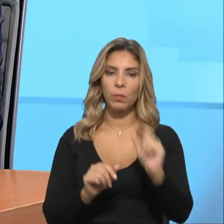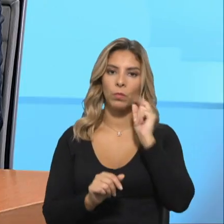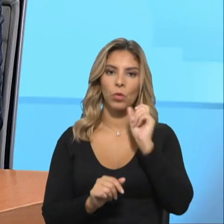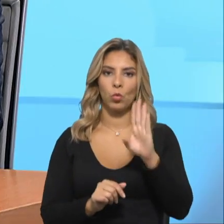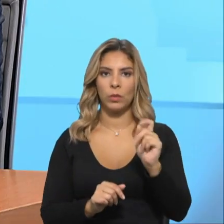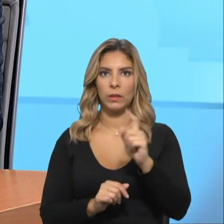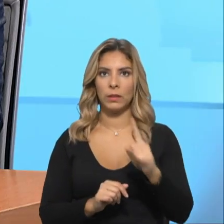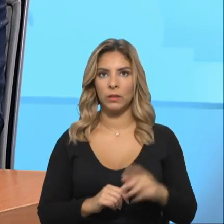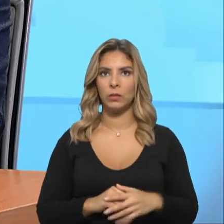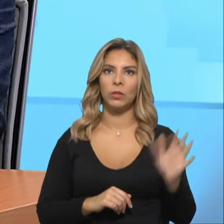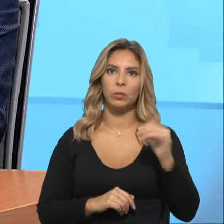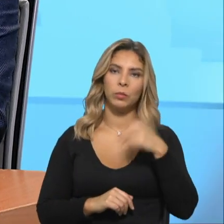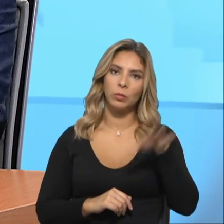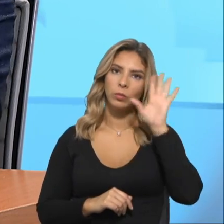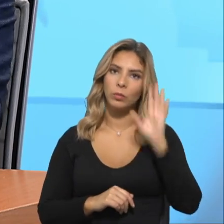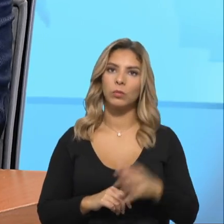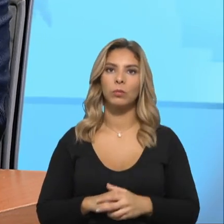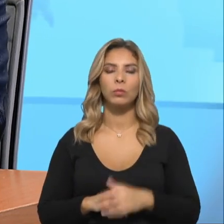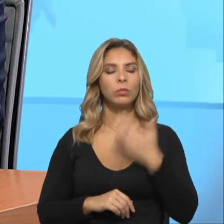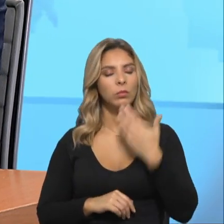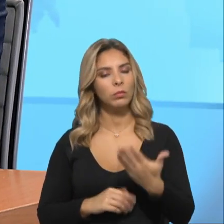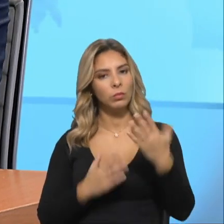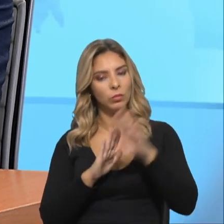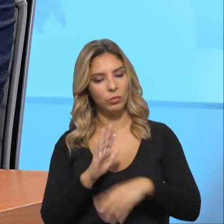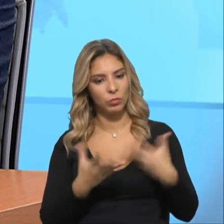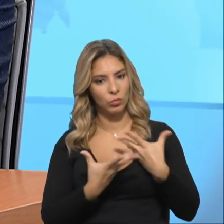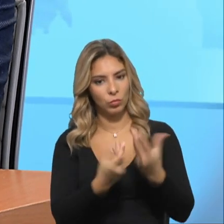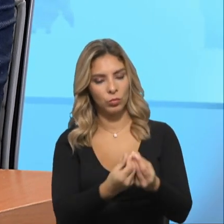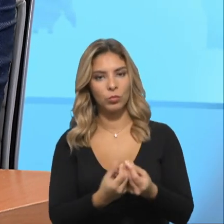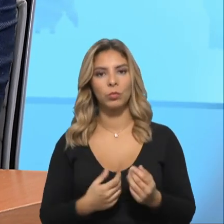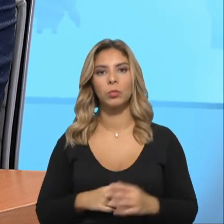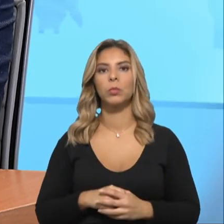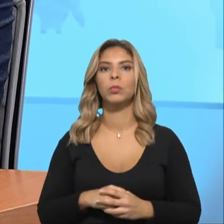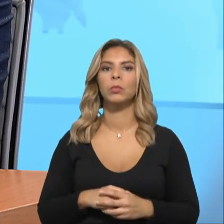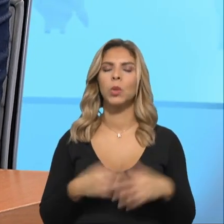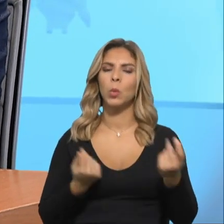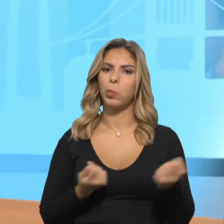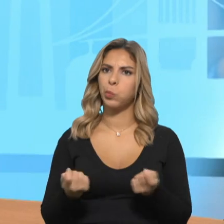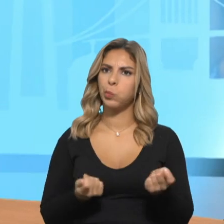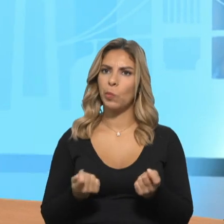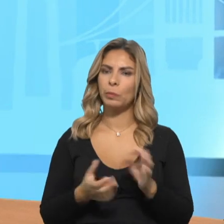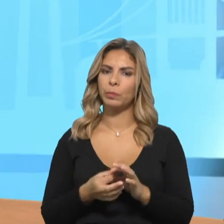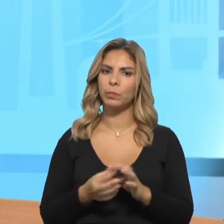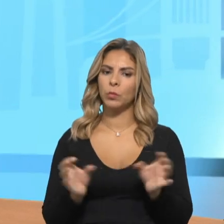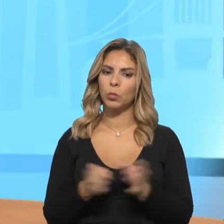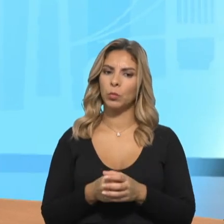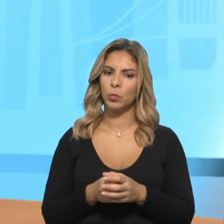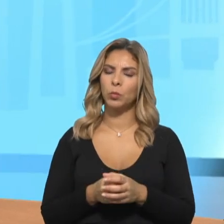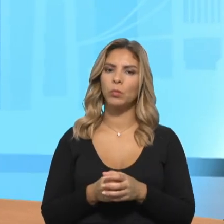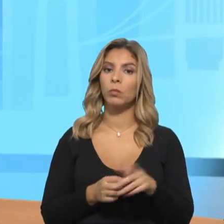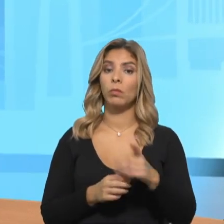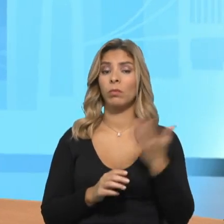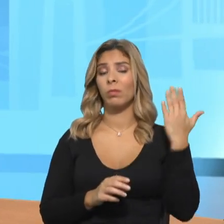Boa tarde. Obrigado. Boa tarde. Estás uma vez mais aqui connosco. Uma organização que vem desde a Segunda